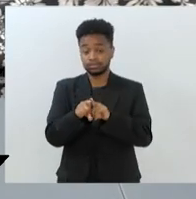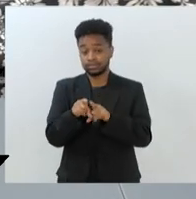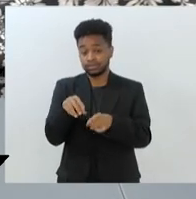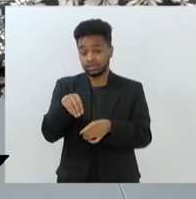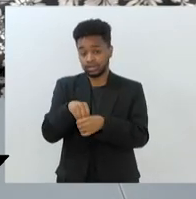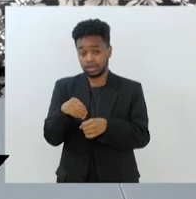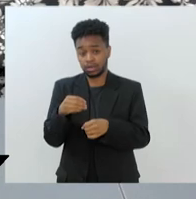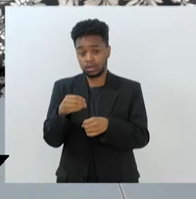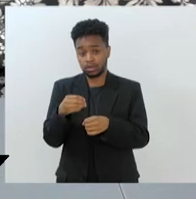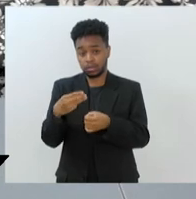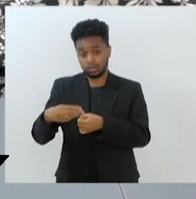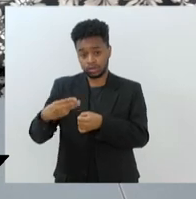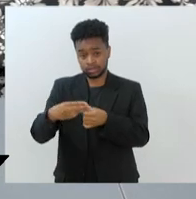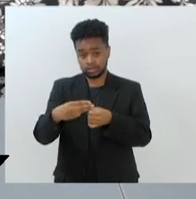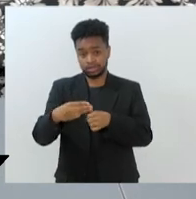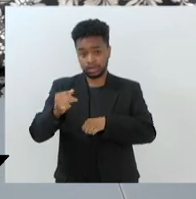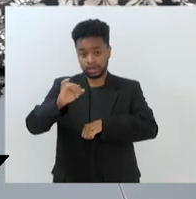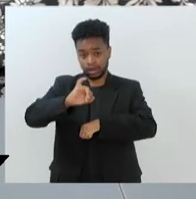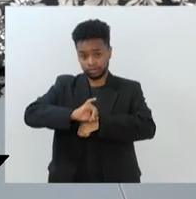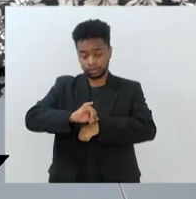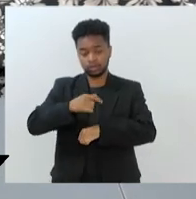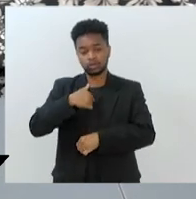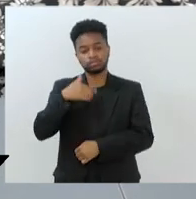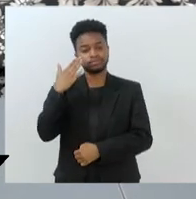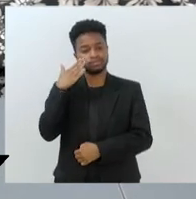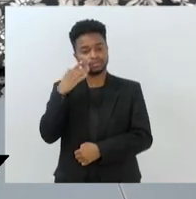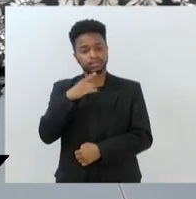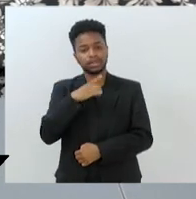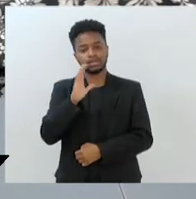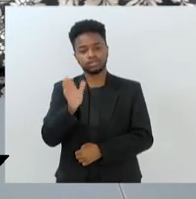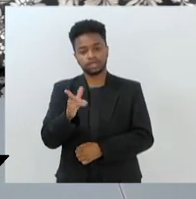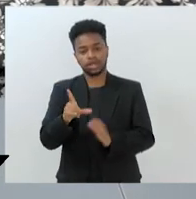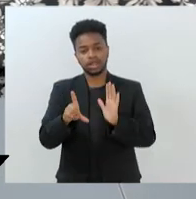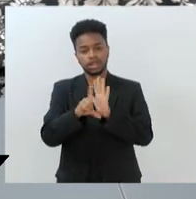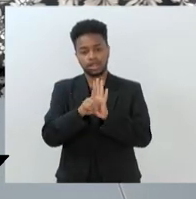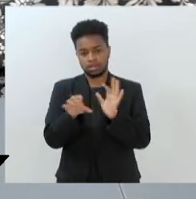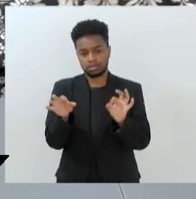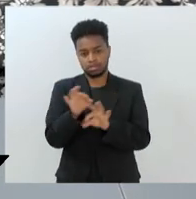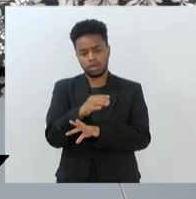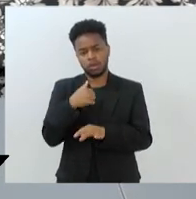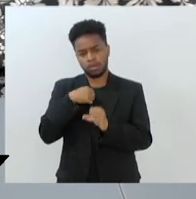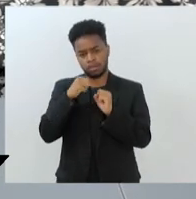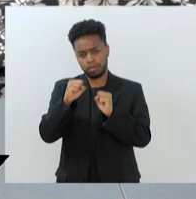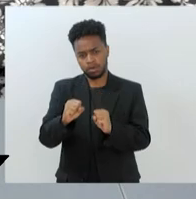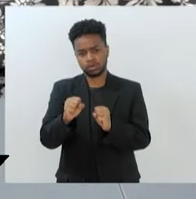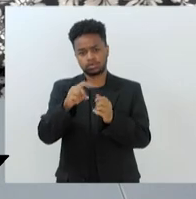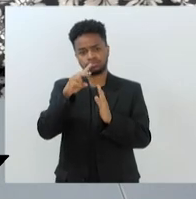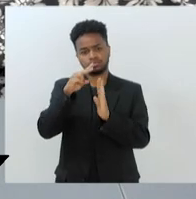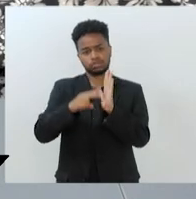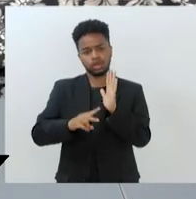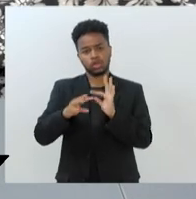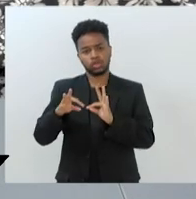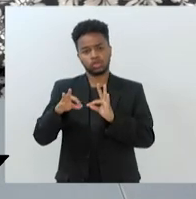município da capital, eu sei que já tem legislação, posso pegá-las todas, sobre